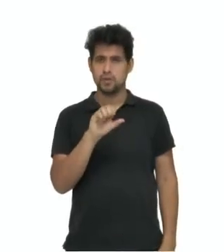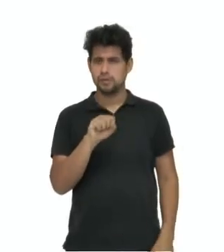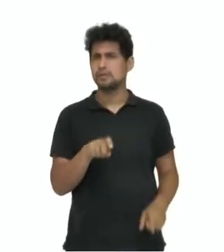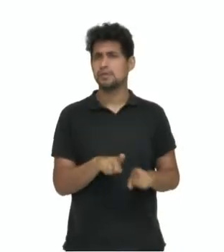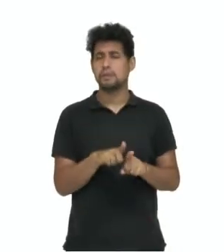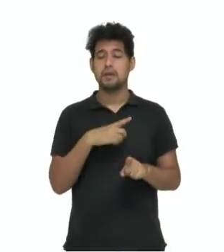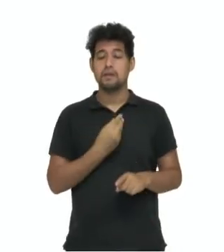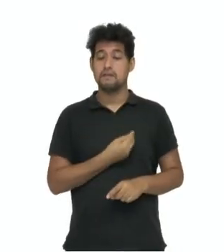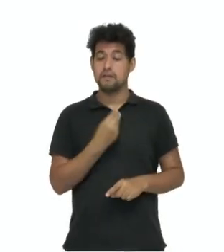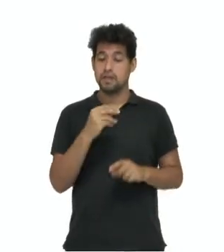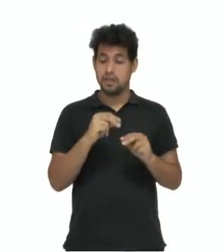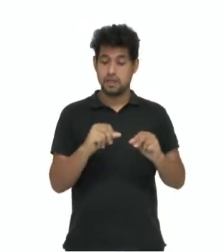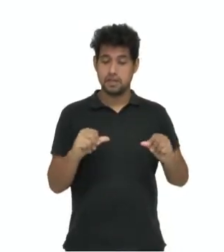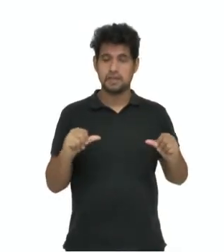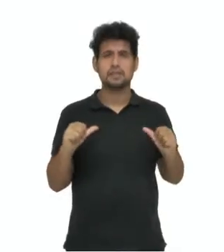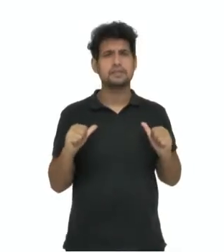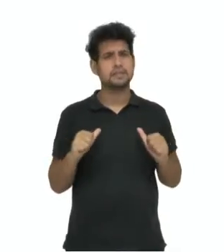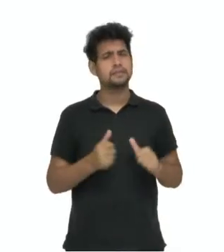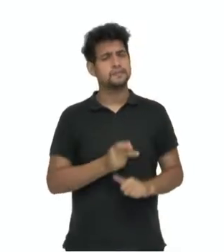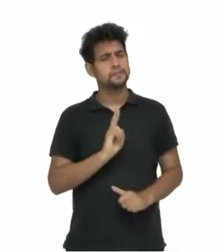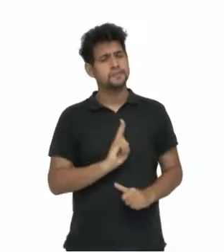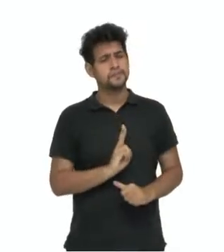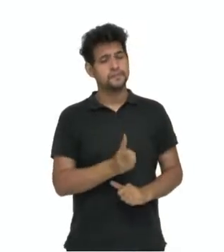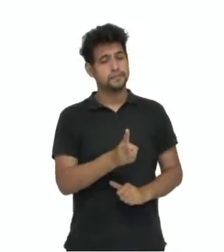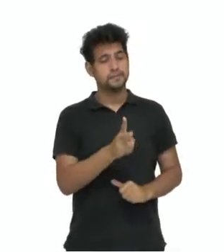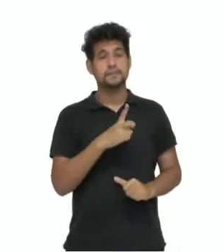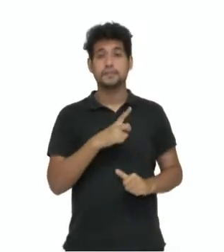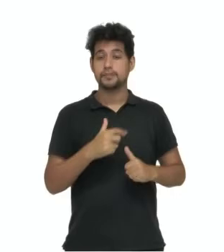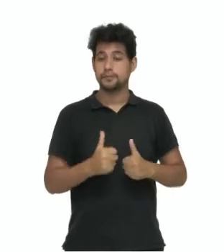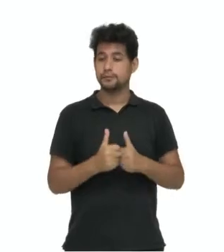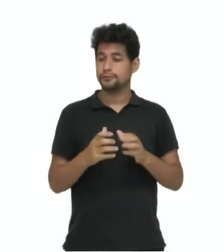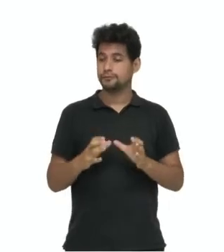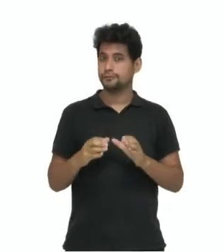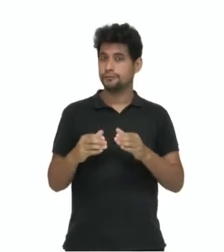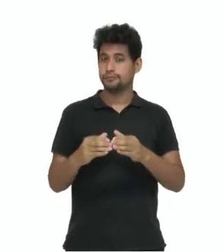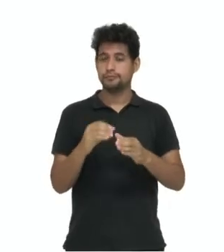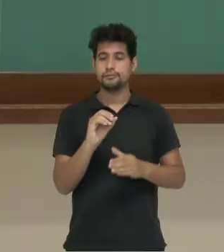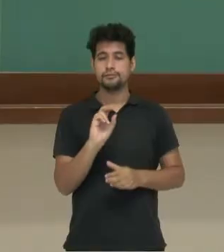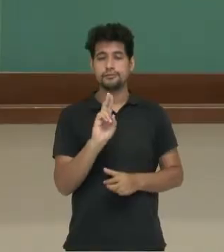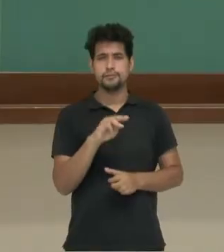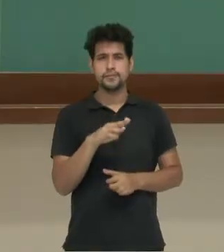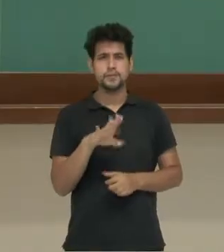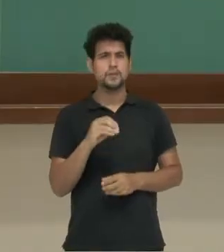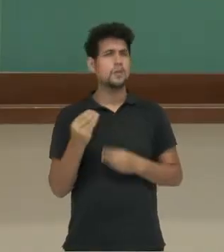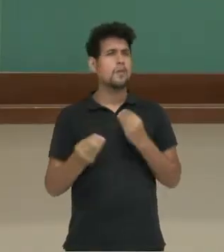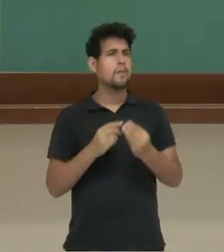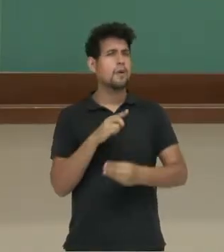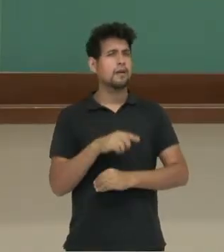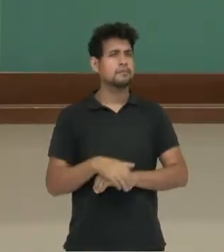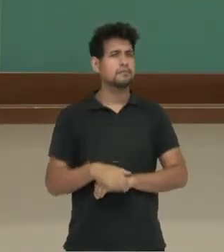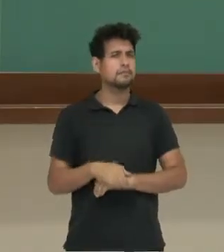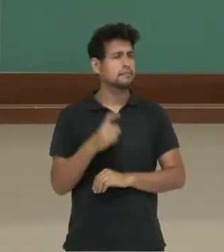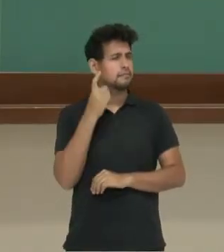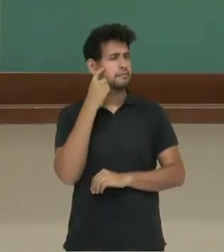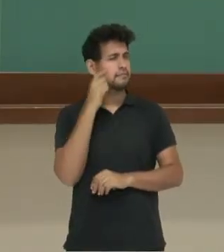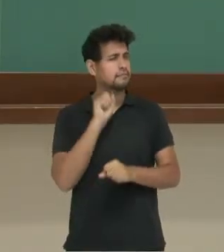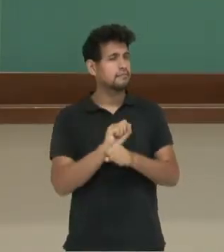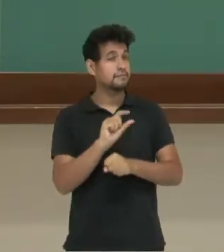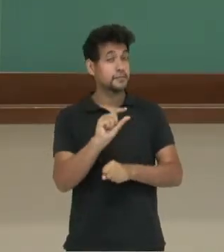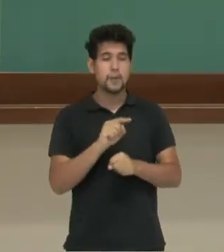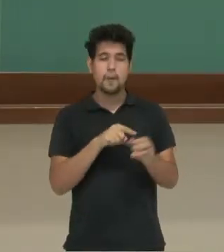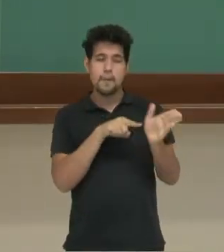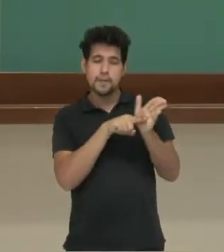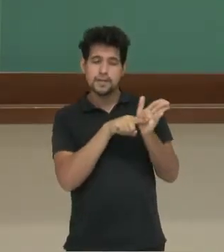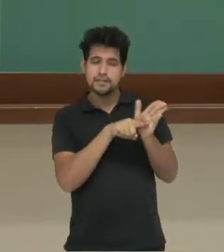ambiente terrestre, devem sempre se manter próximos a locais úmidos. A que deve esse fato? Pense um pouquinho, pesquise